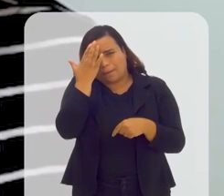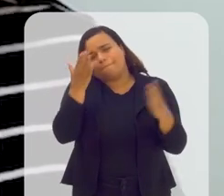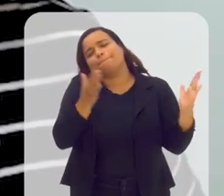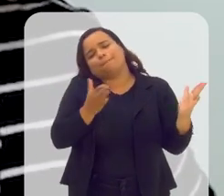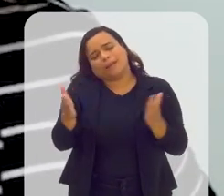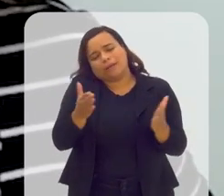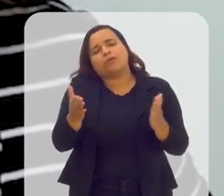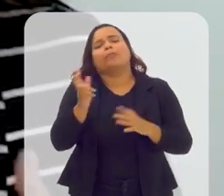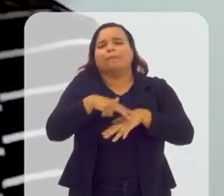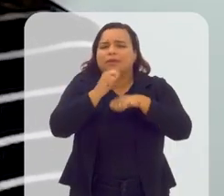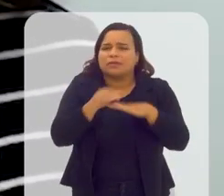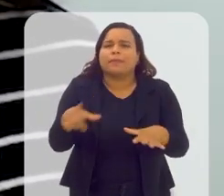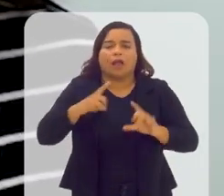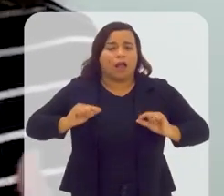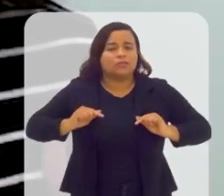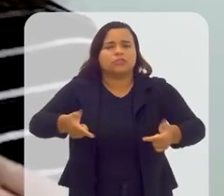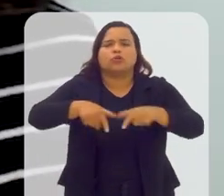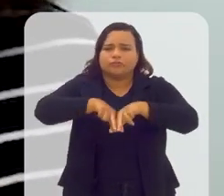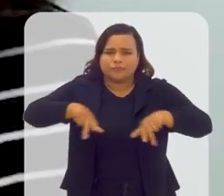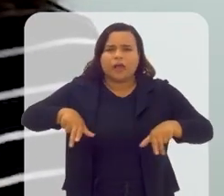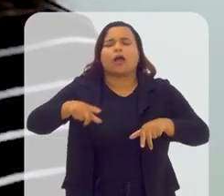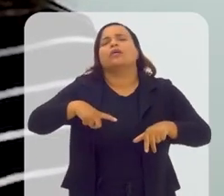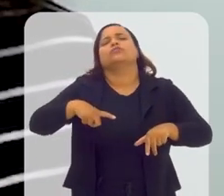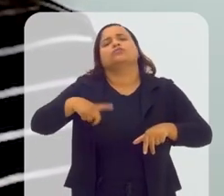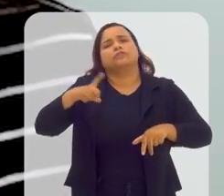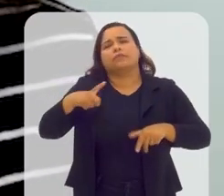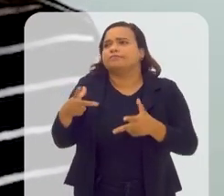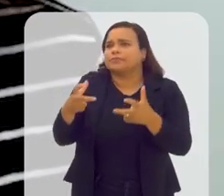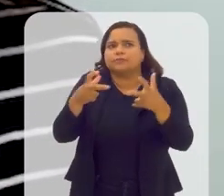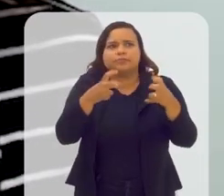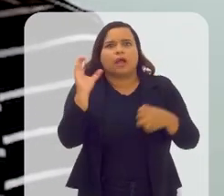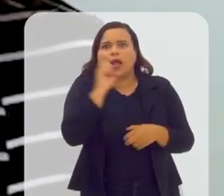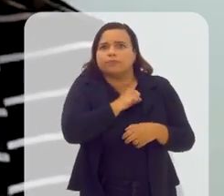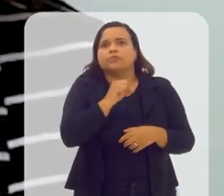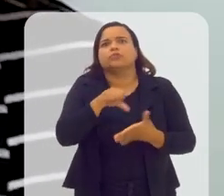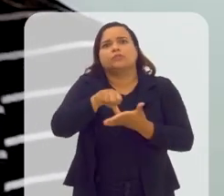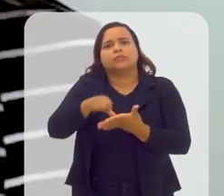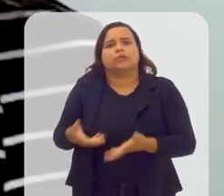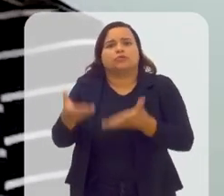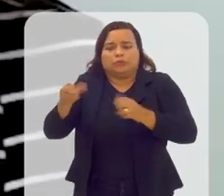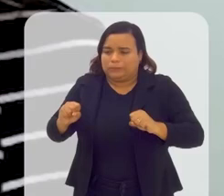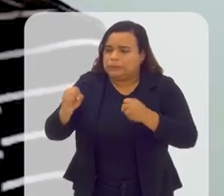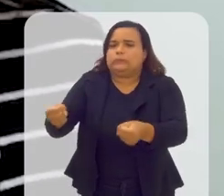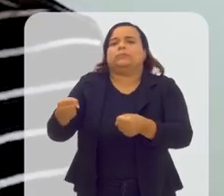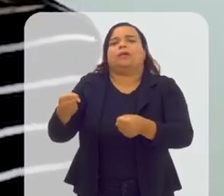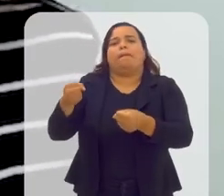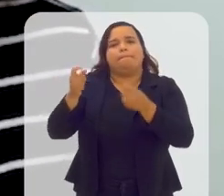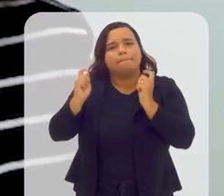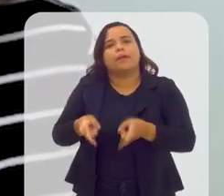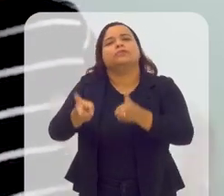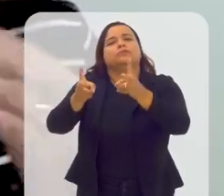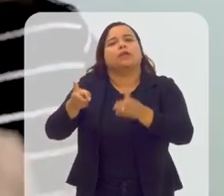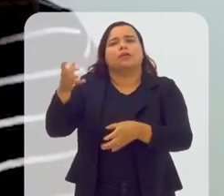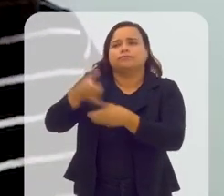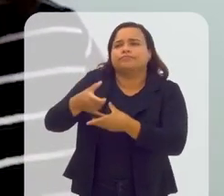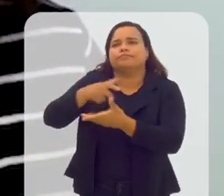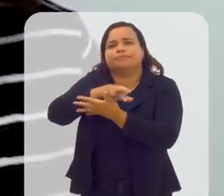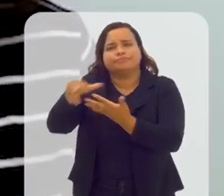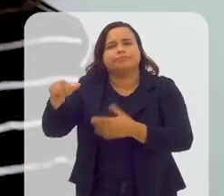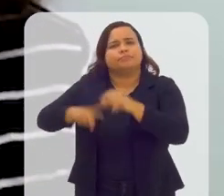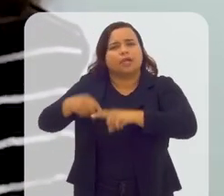a pandemia houve uma série de ações e uma resposta muito rápida do setor também para manter o abastecimento. Mas seria